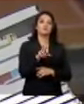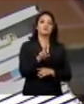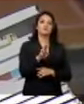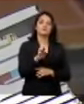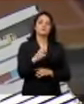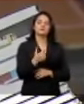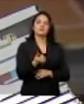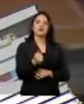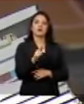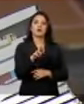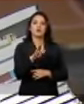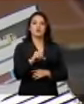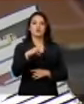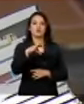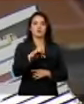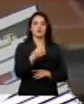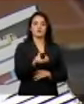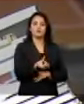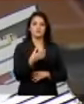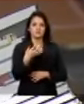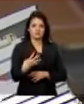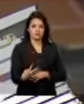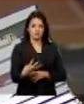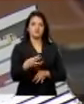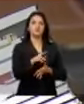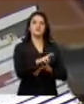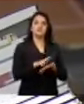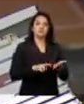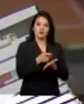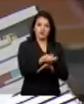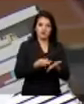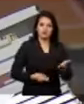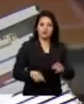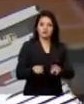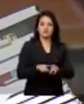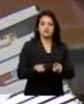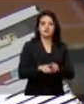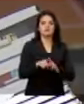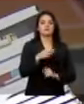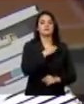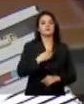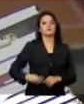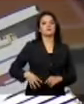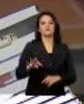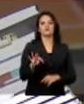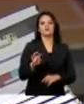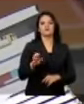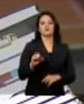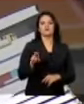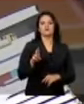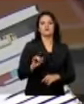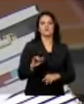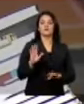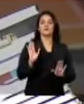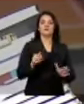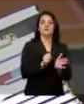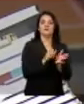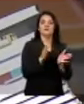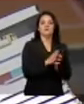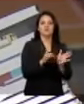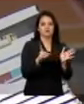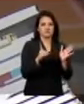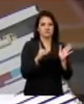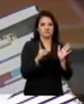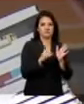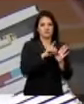relator também o ministro Eury Zavascki, acordo veiculado no Diário da Justiça do dia 25